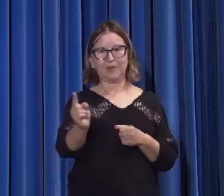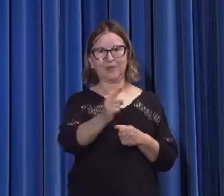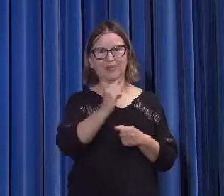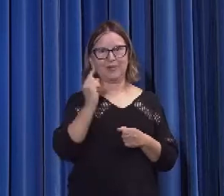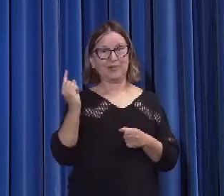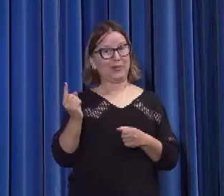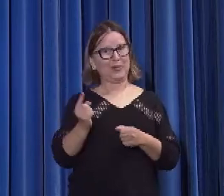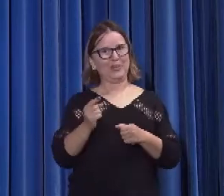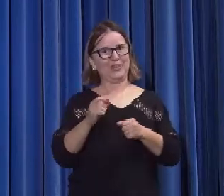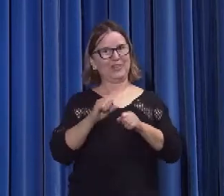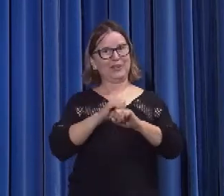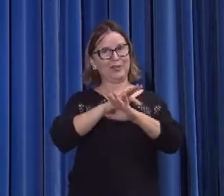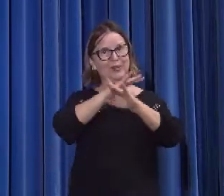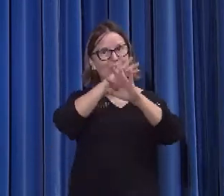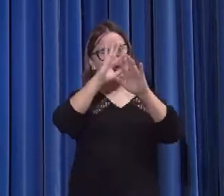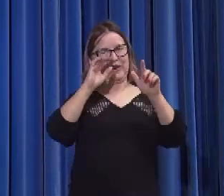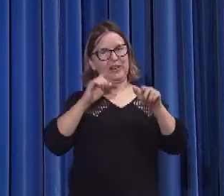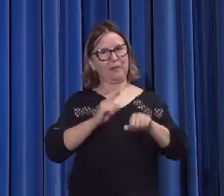nós podemos.